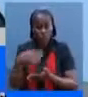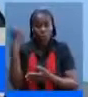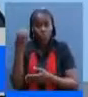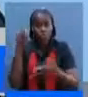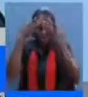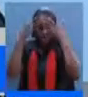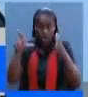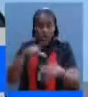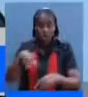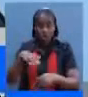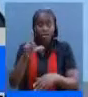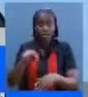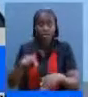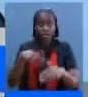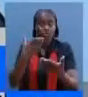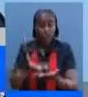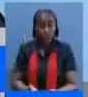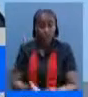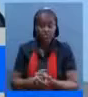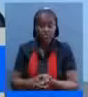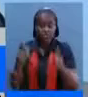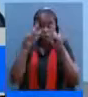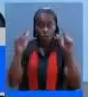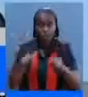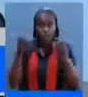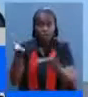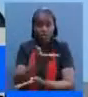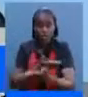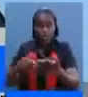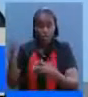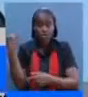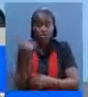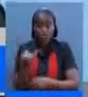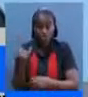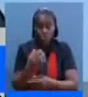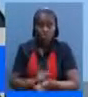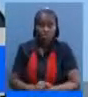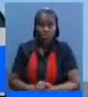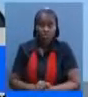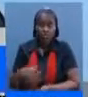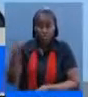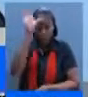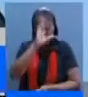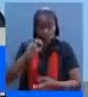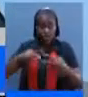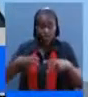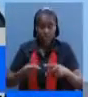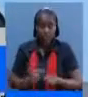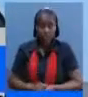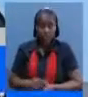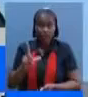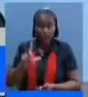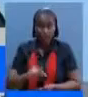local e de estabelecer um quadro salutar de relacionamento institucional entre os executivos autárquicos e